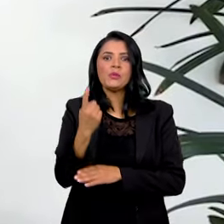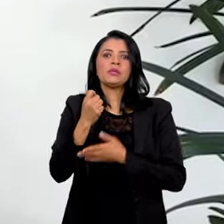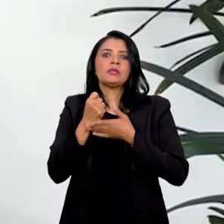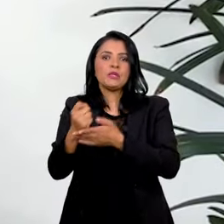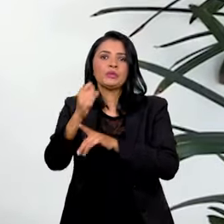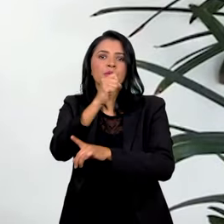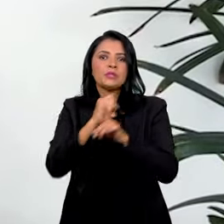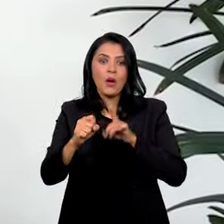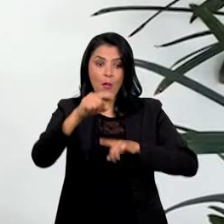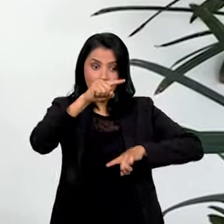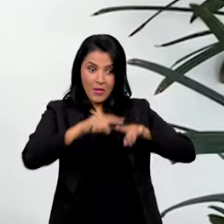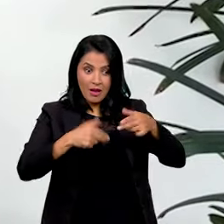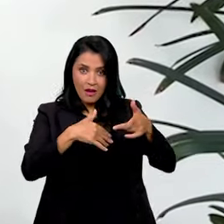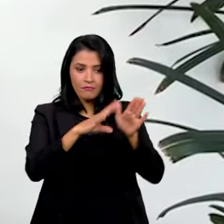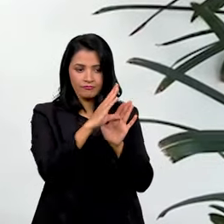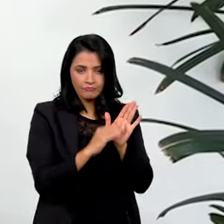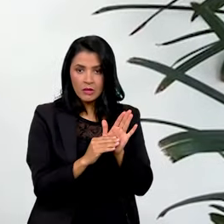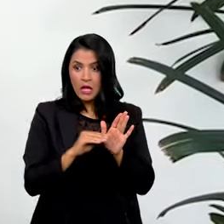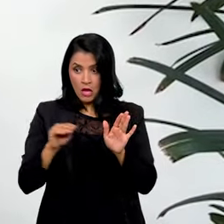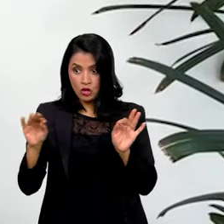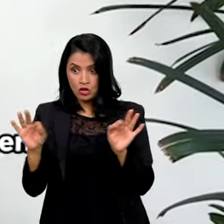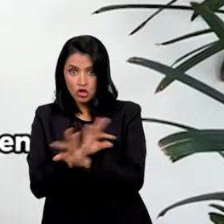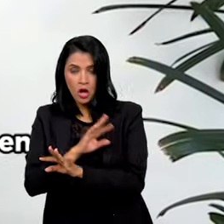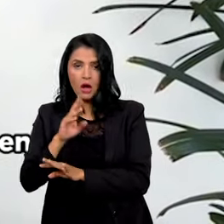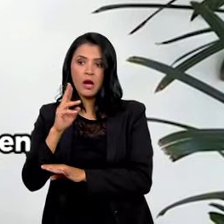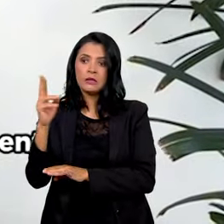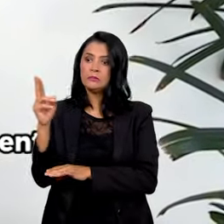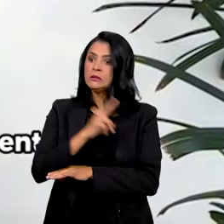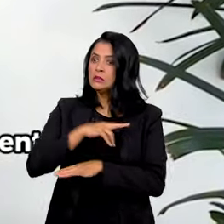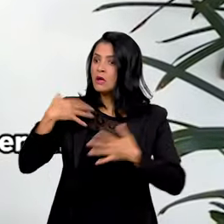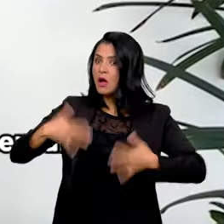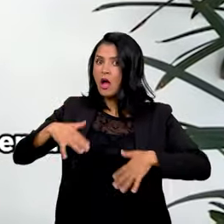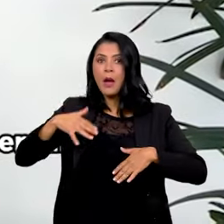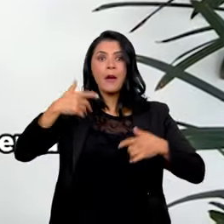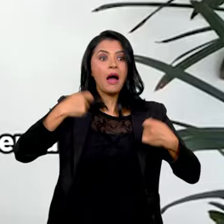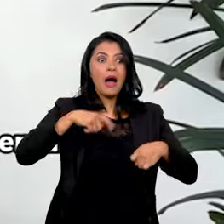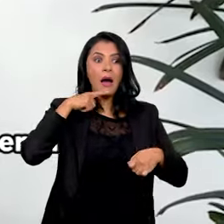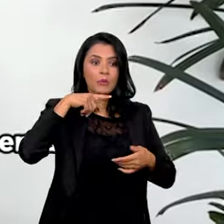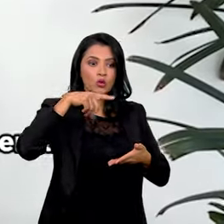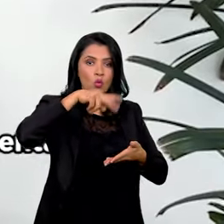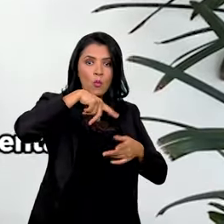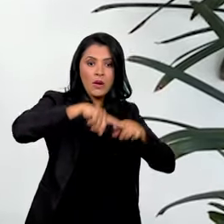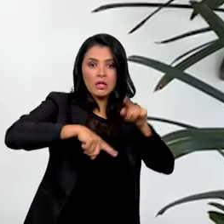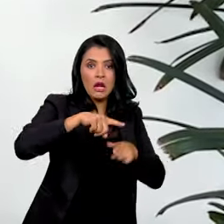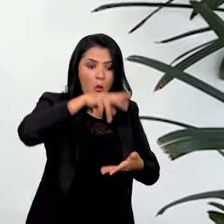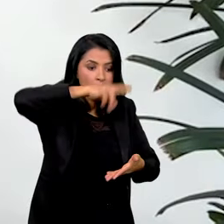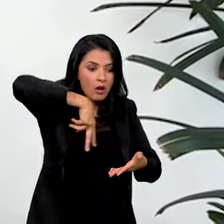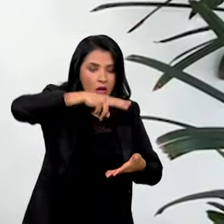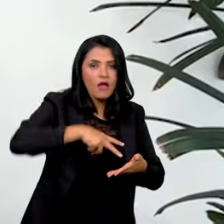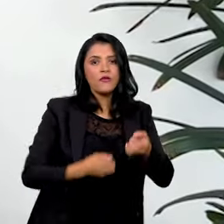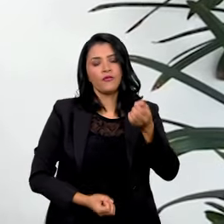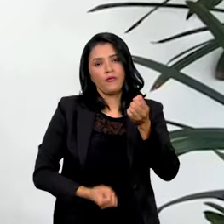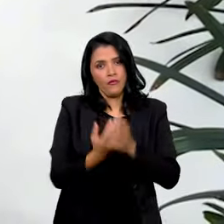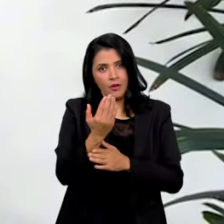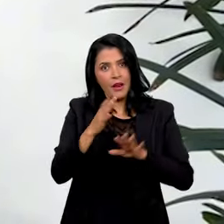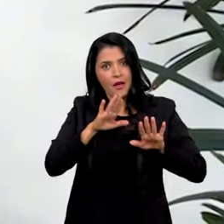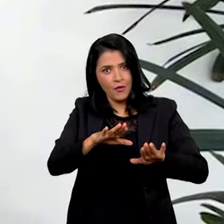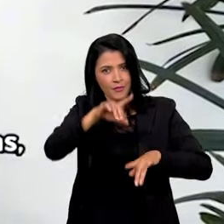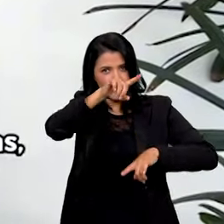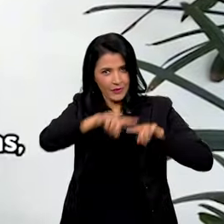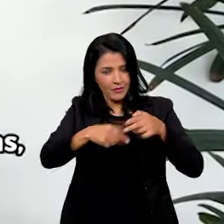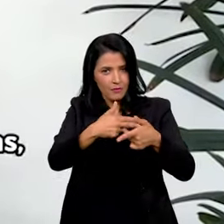Capítulos né dividido em facos na onde nós vamos ter orientações sobre a gestão orçamentária e financeira vigilância